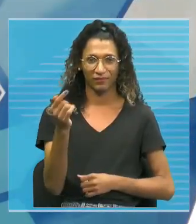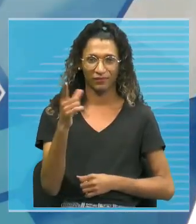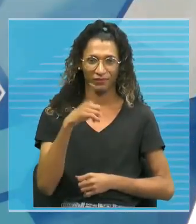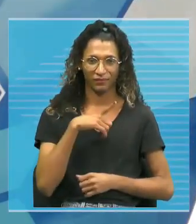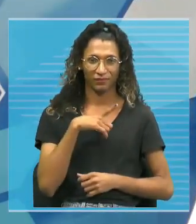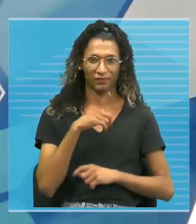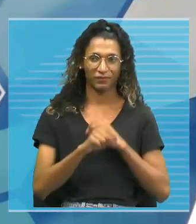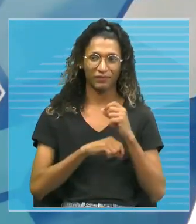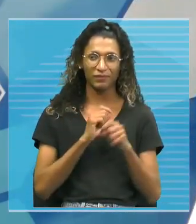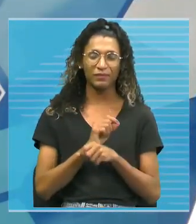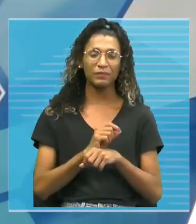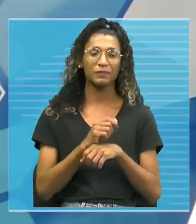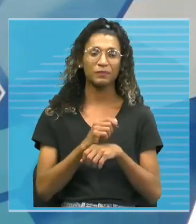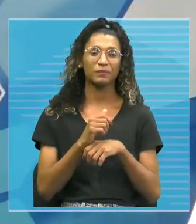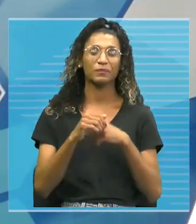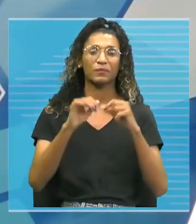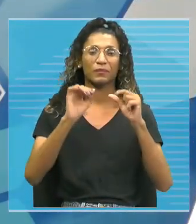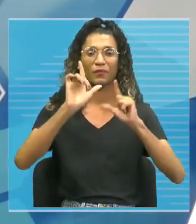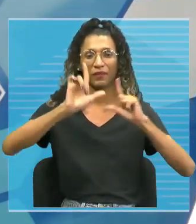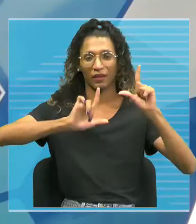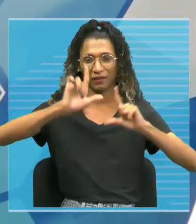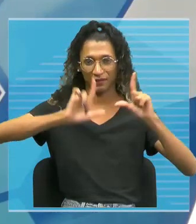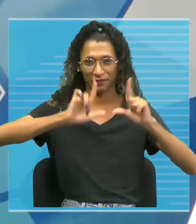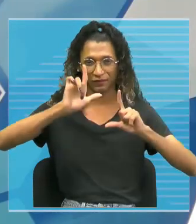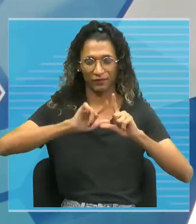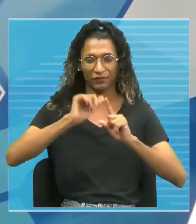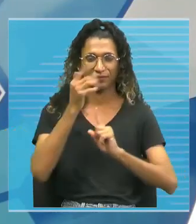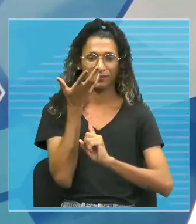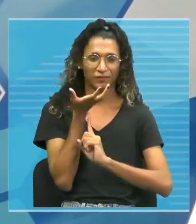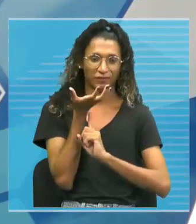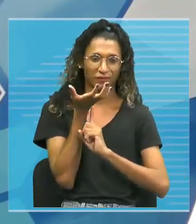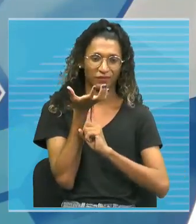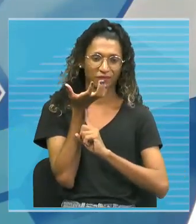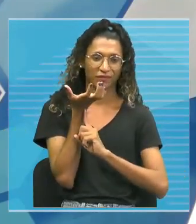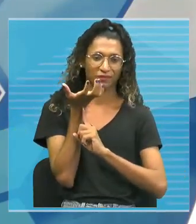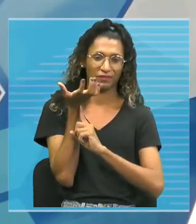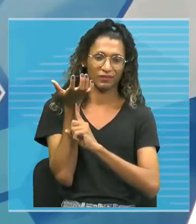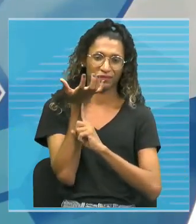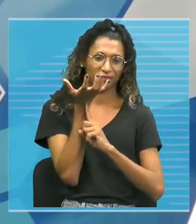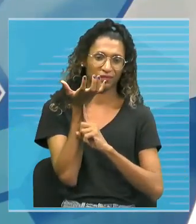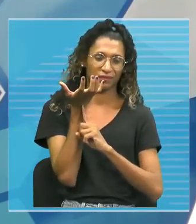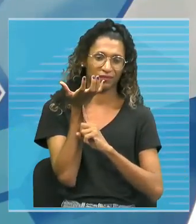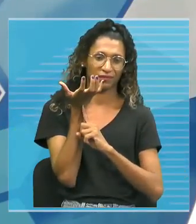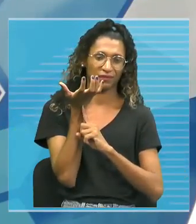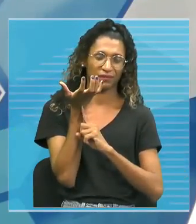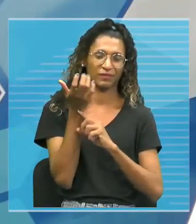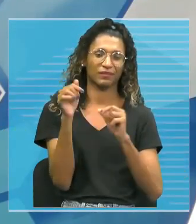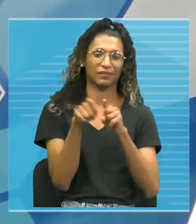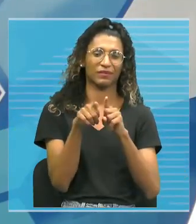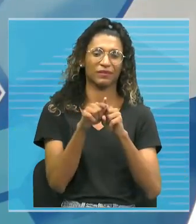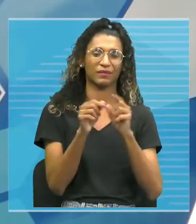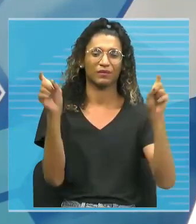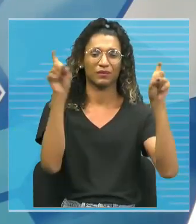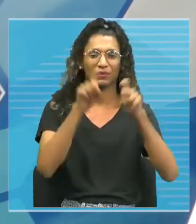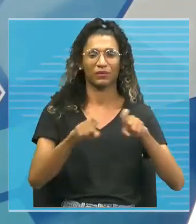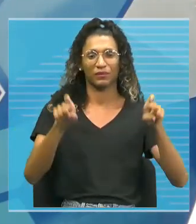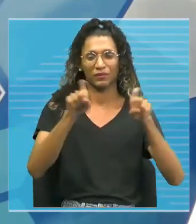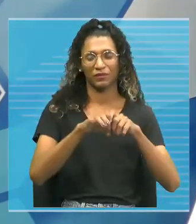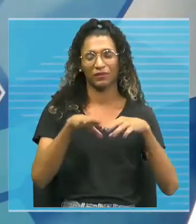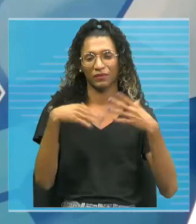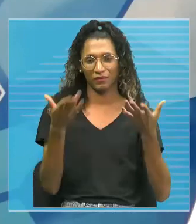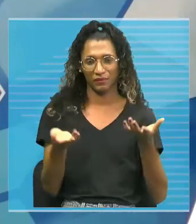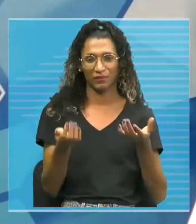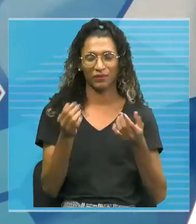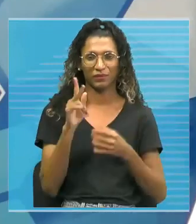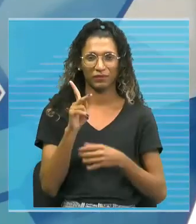kit composto de TV, antena, decodificador, computador. E esse kit